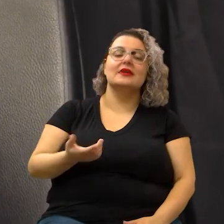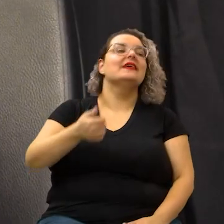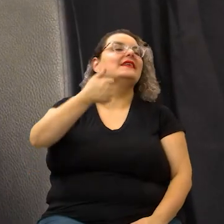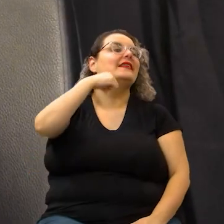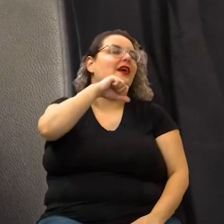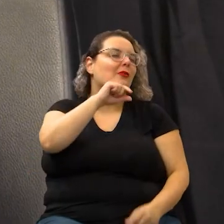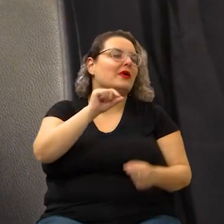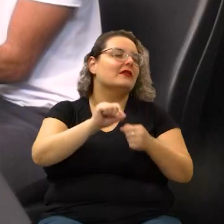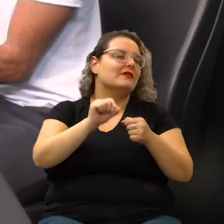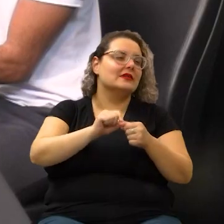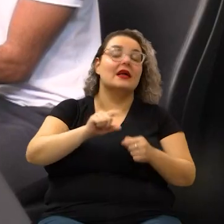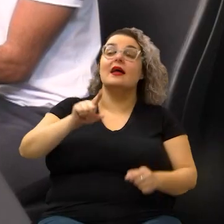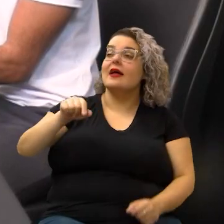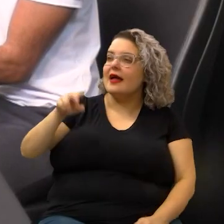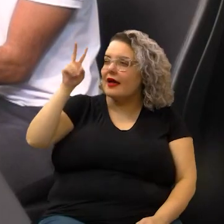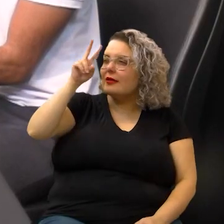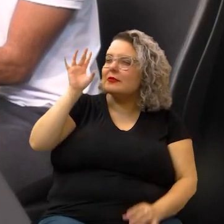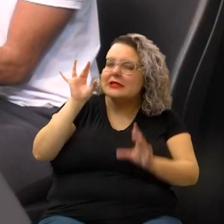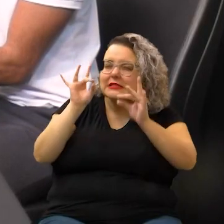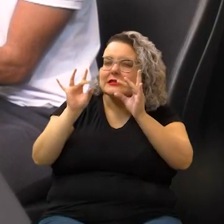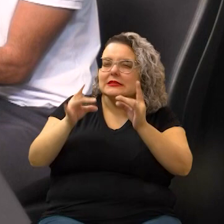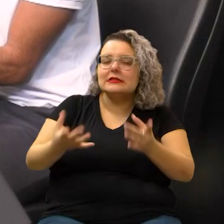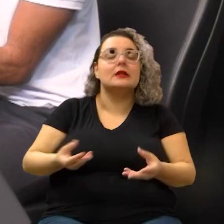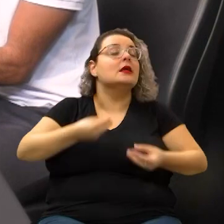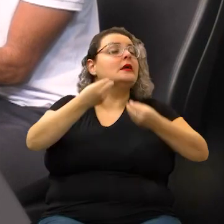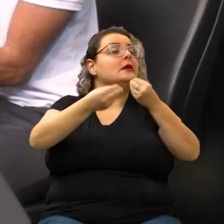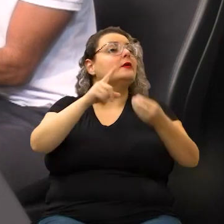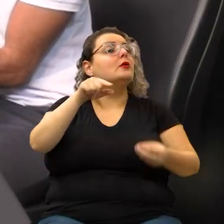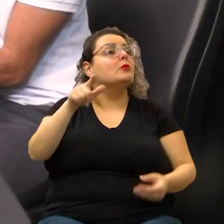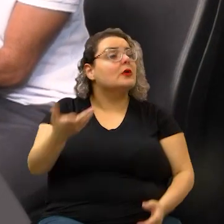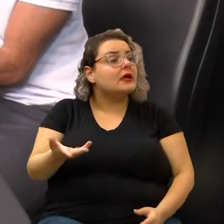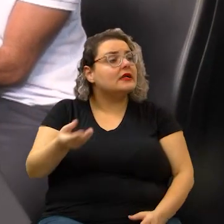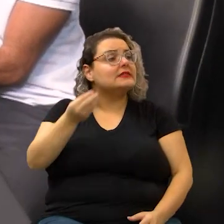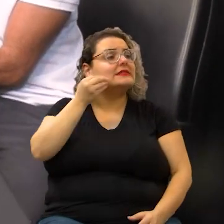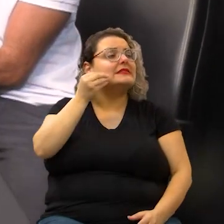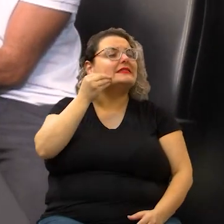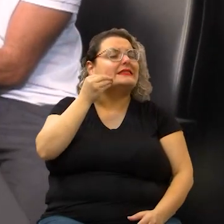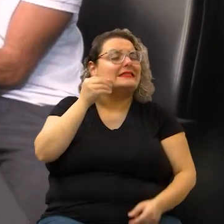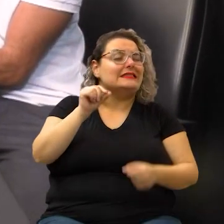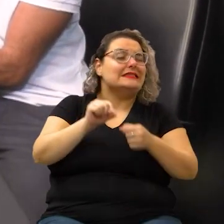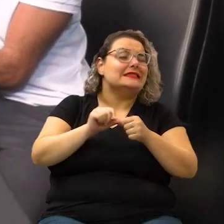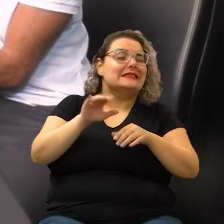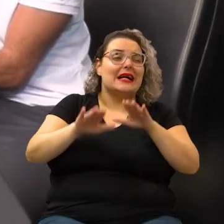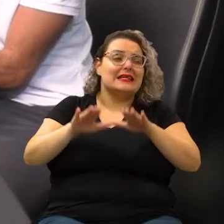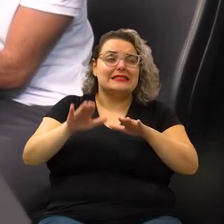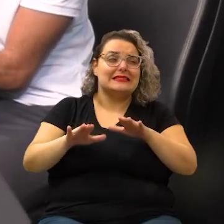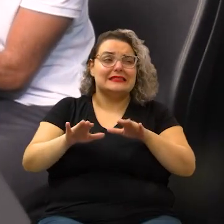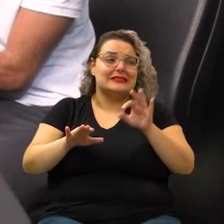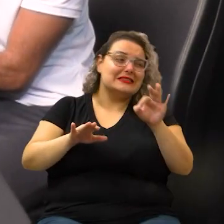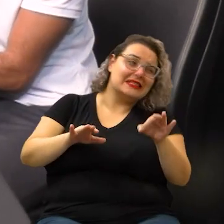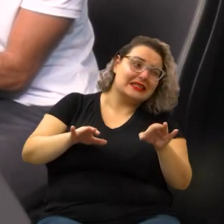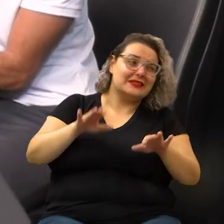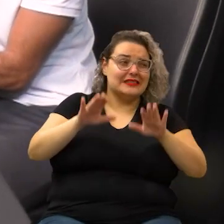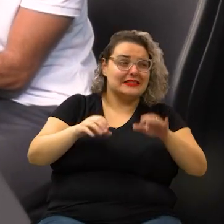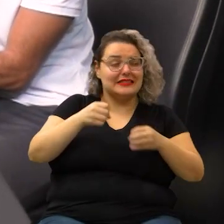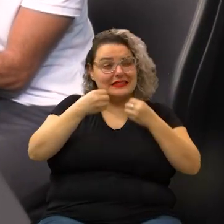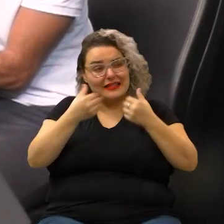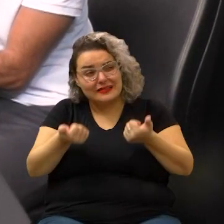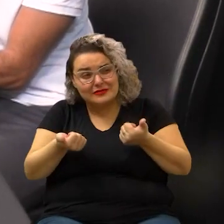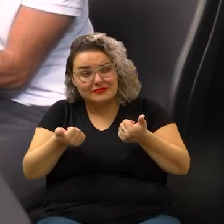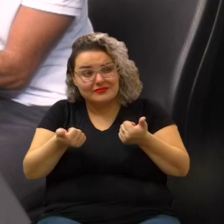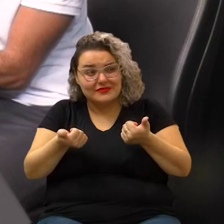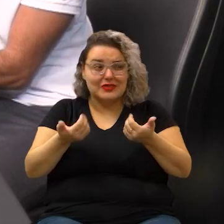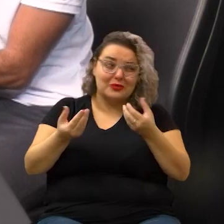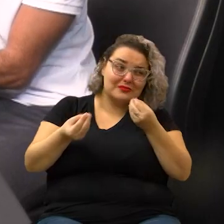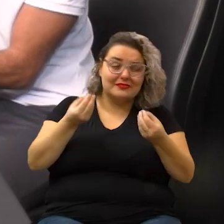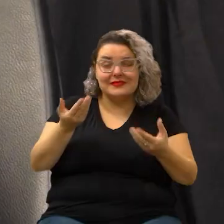da minha mãe. Que a mãe fazia. Eu lembro dessas coisinhas. E como que era para você? Quando ela tentava fazer, às vezes não dava muito certo, às vezes dava. Como